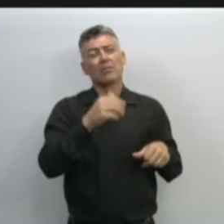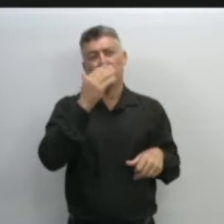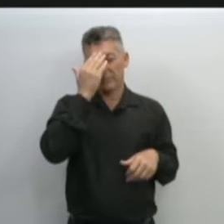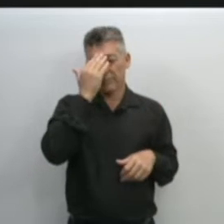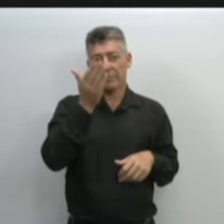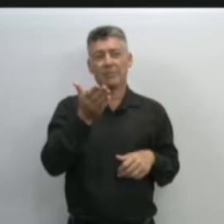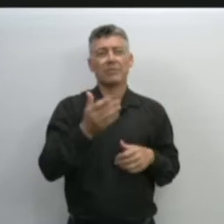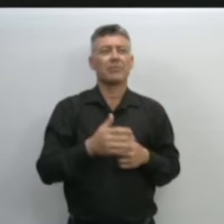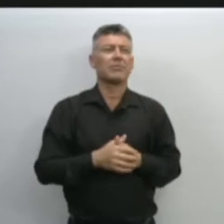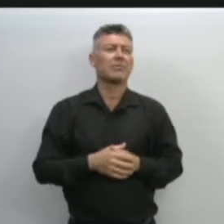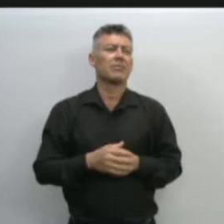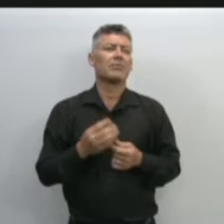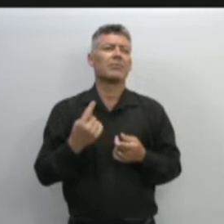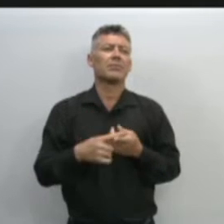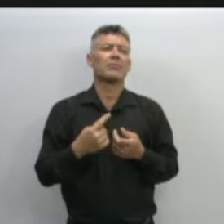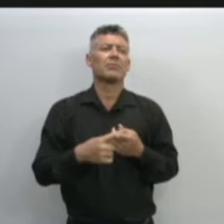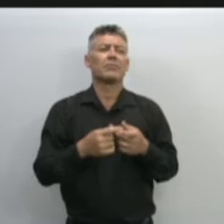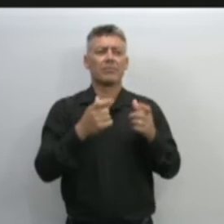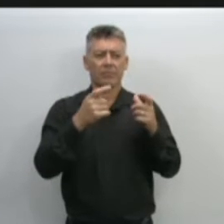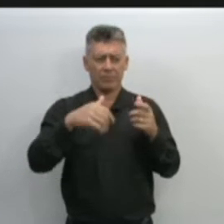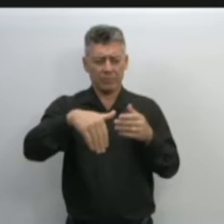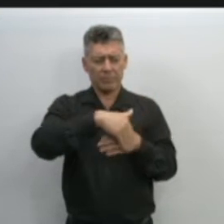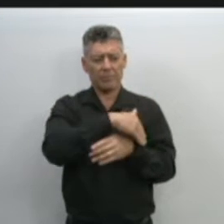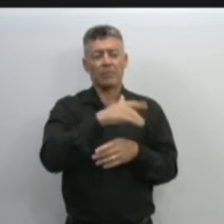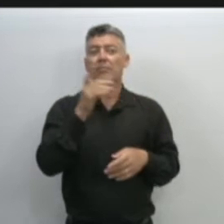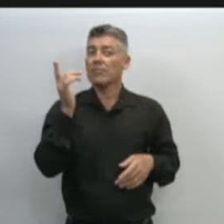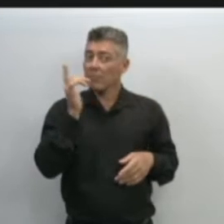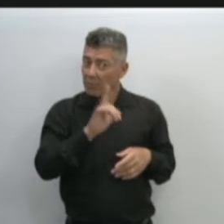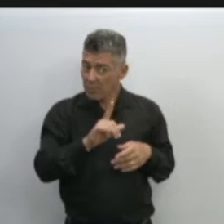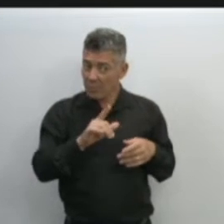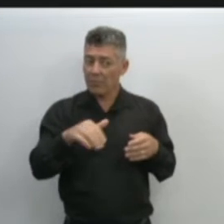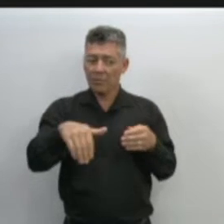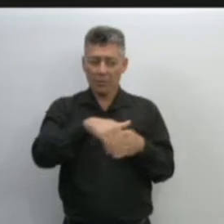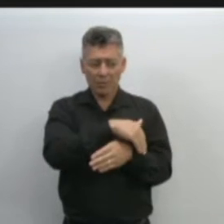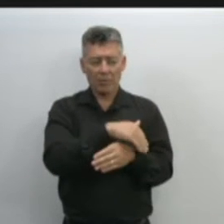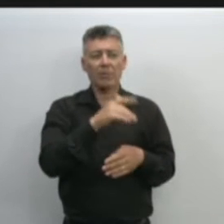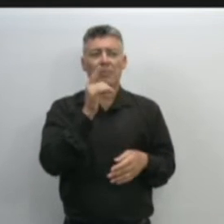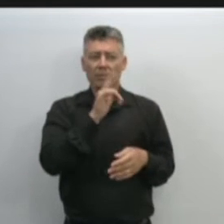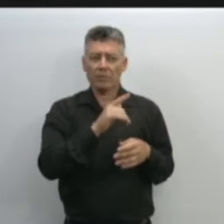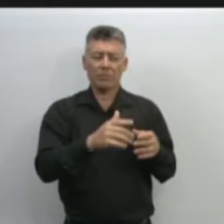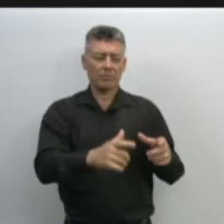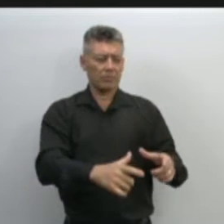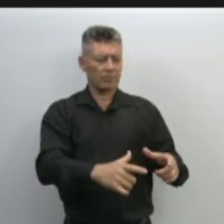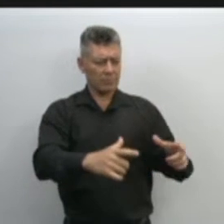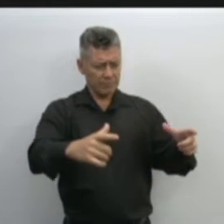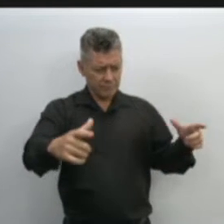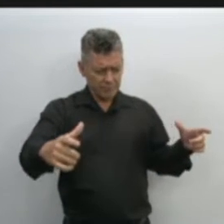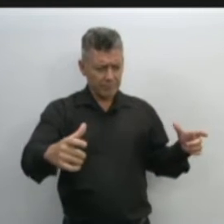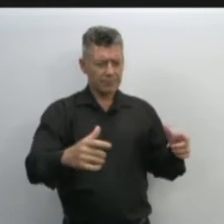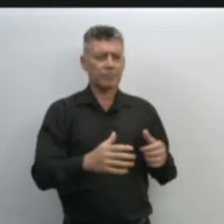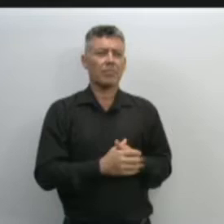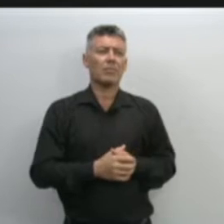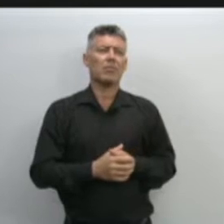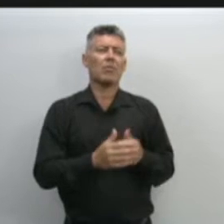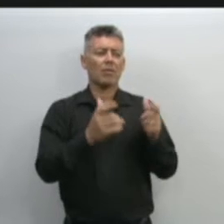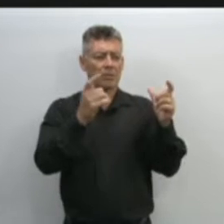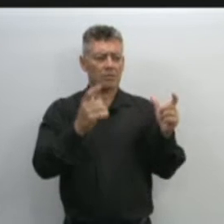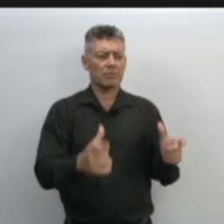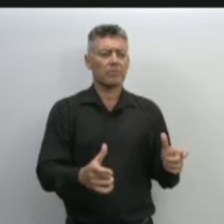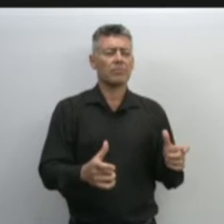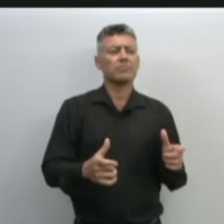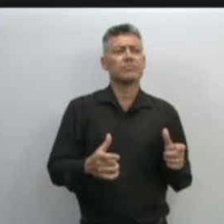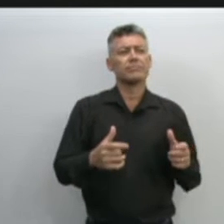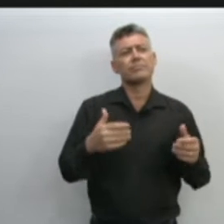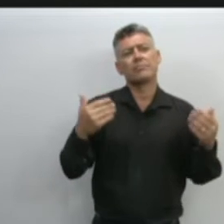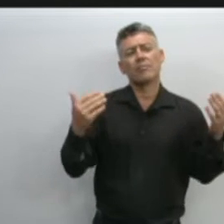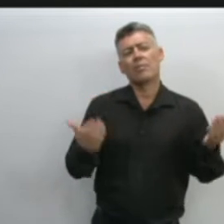agradecida, porque a comunidade vai ganhar, né, um espaço onde vão ter acesso a não só